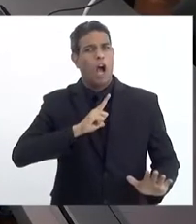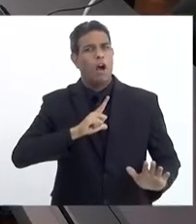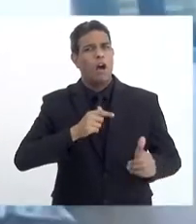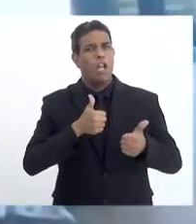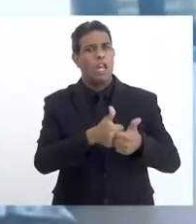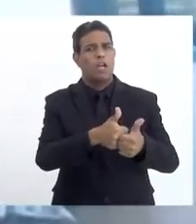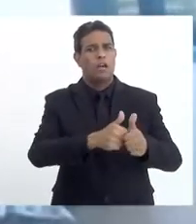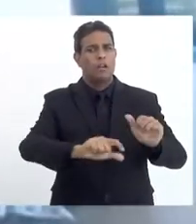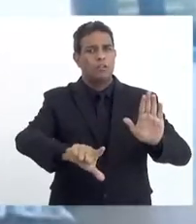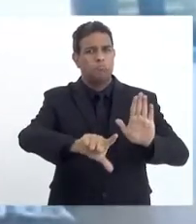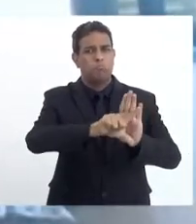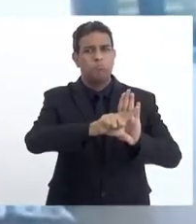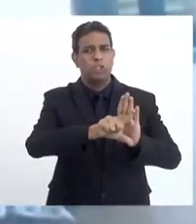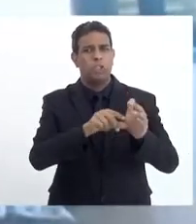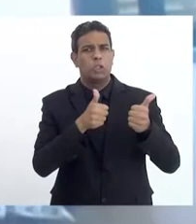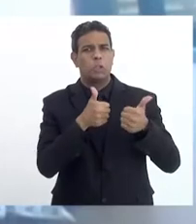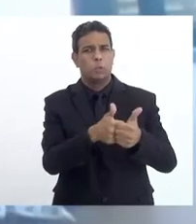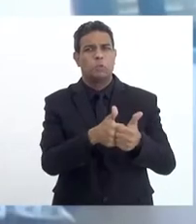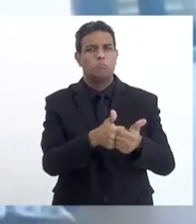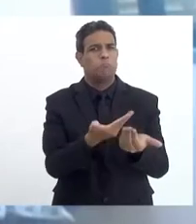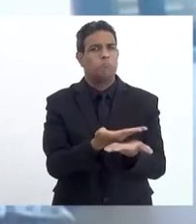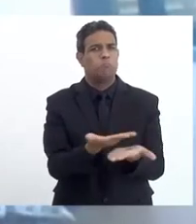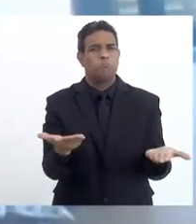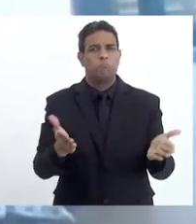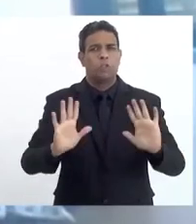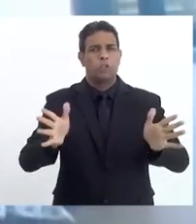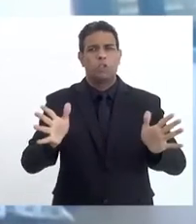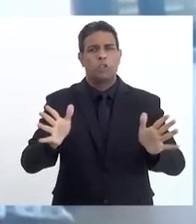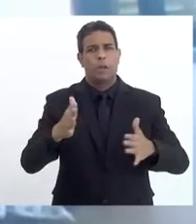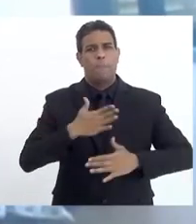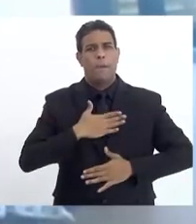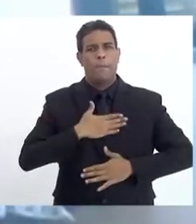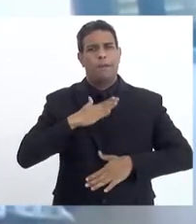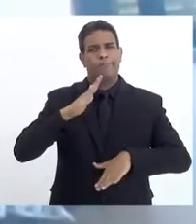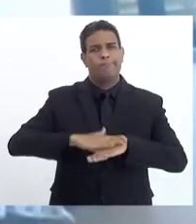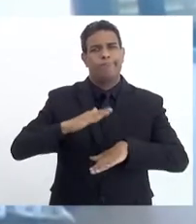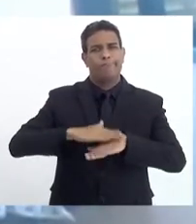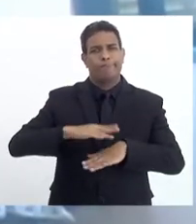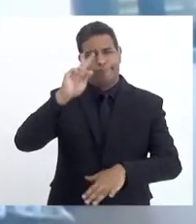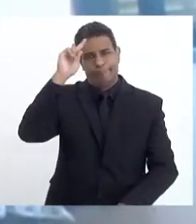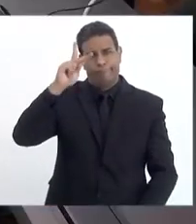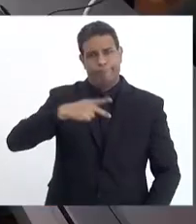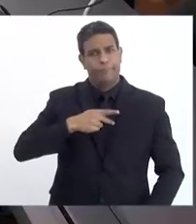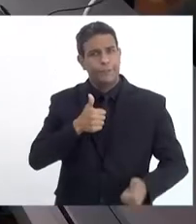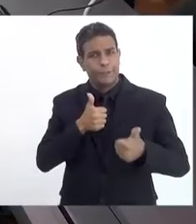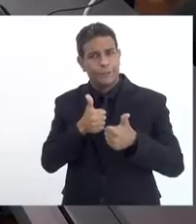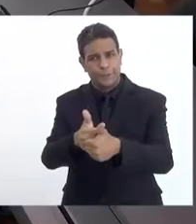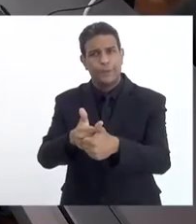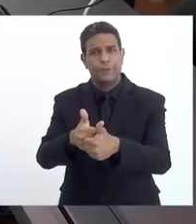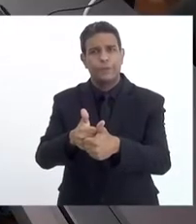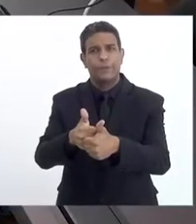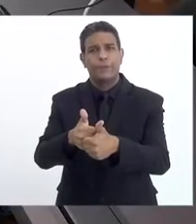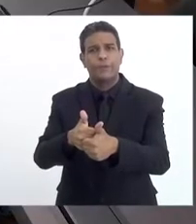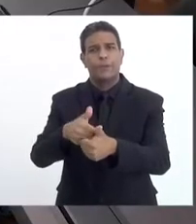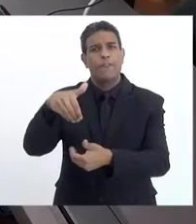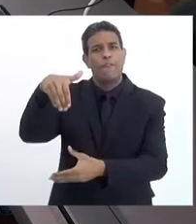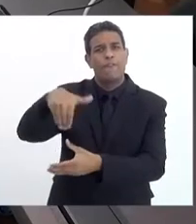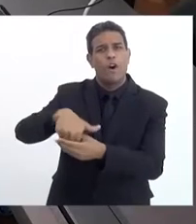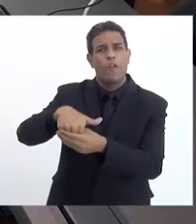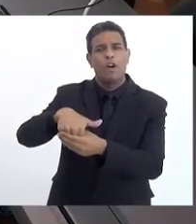Determina exatamente isso. Acho okay. Que é dentro da autoria. É, então eu vou acompanhar o voto do deputado